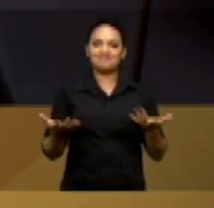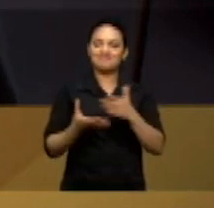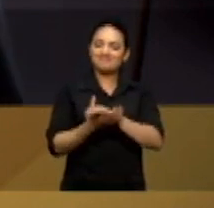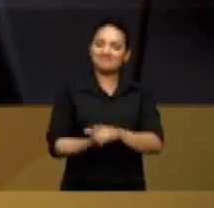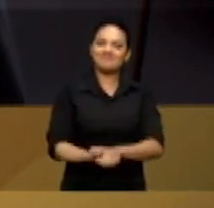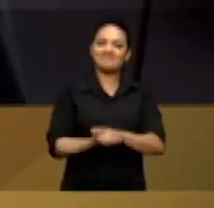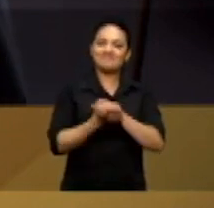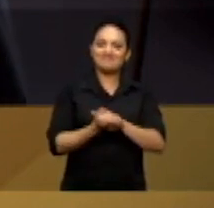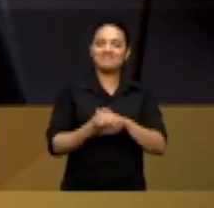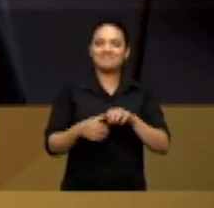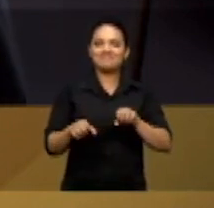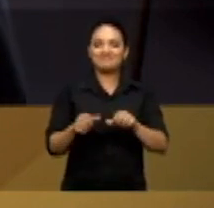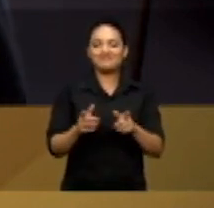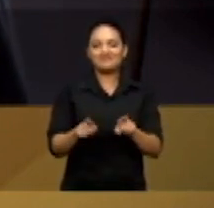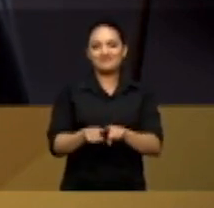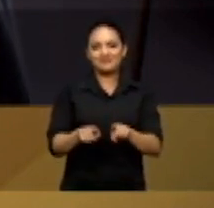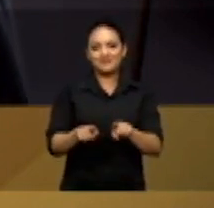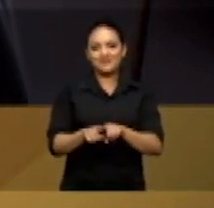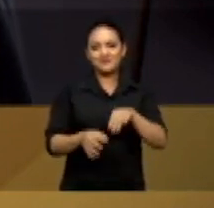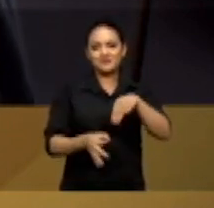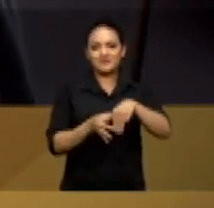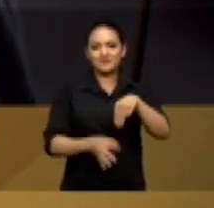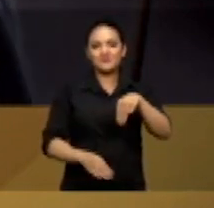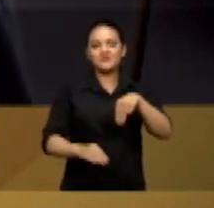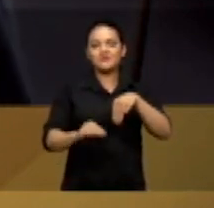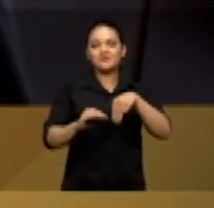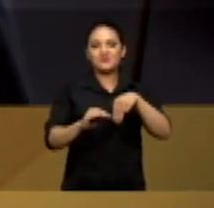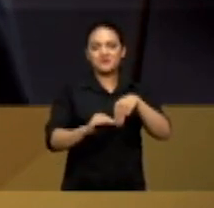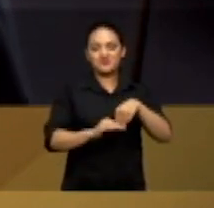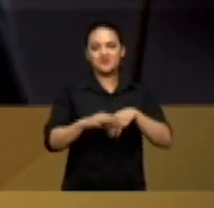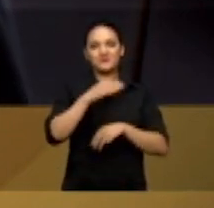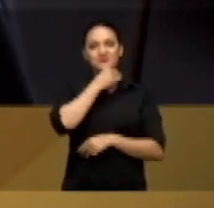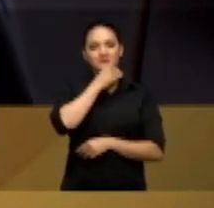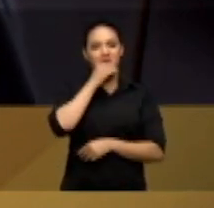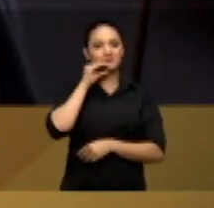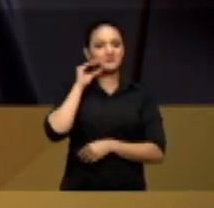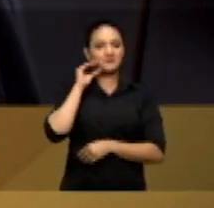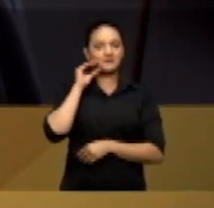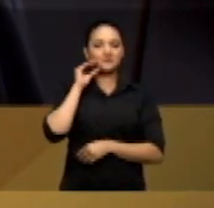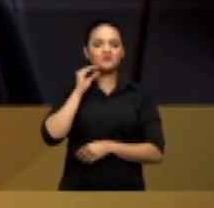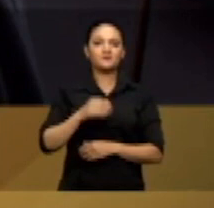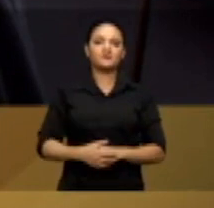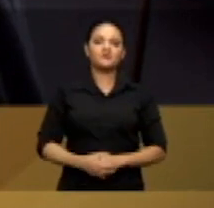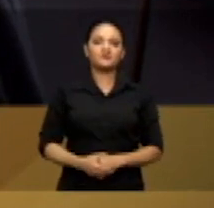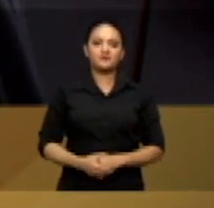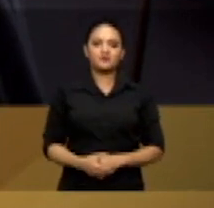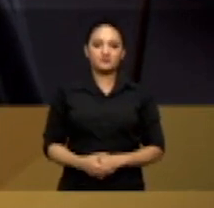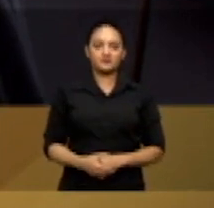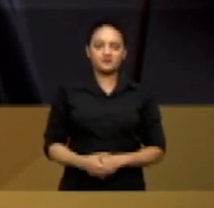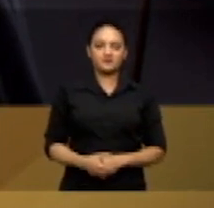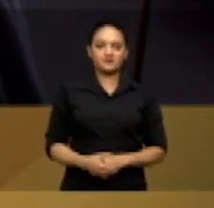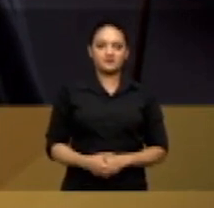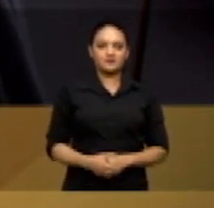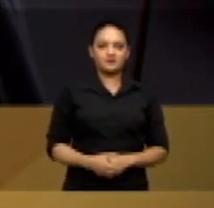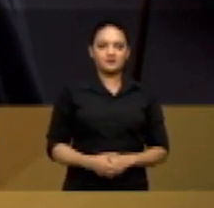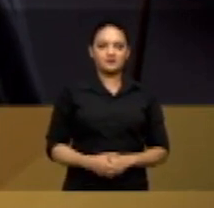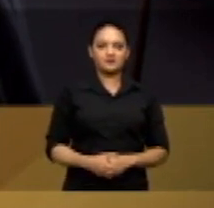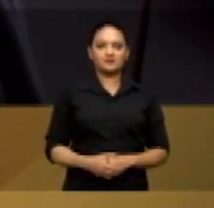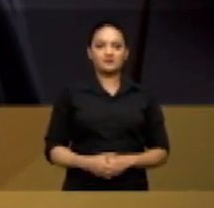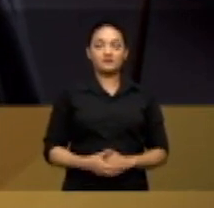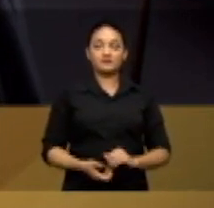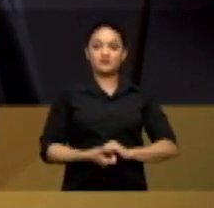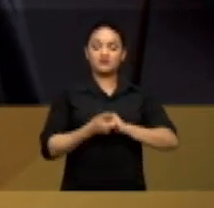afetuosa na pessoa do excelentíssimo senhor ministro José Celso de Melo Filho, excelentíssimo senhor